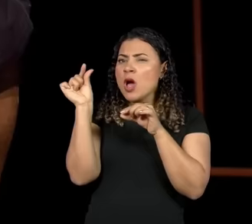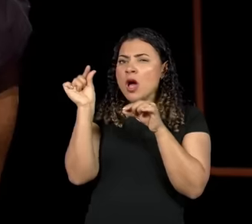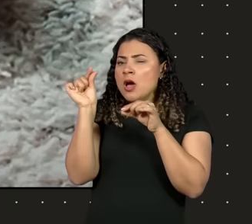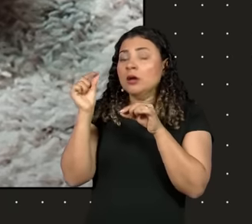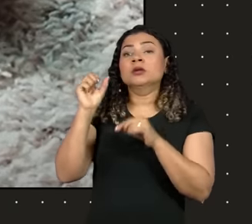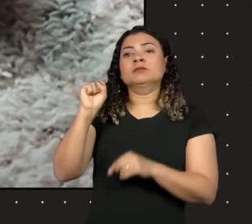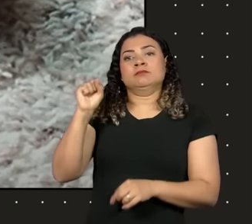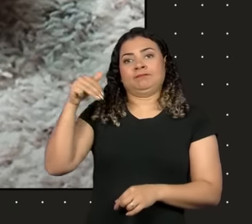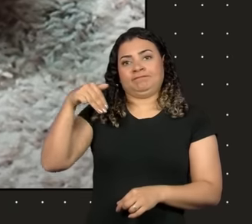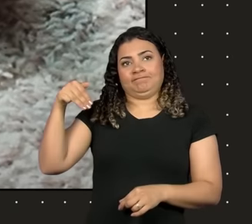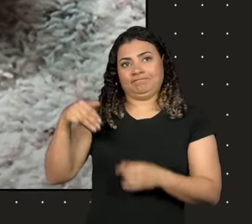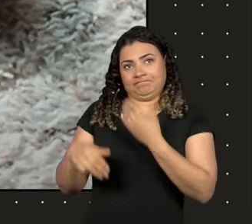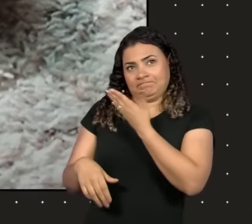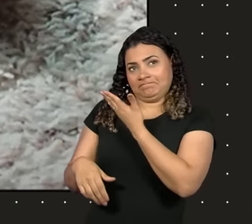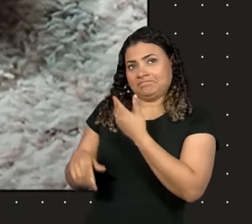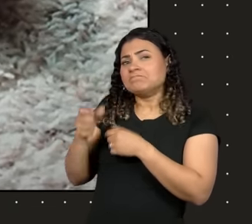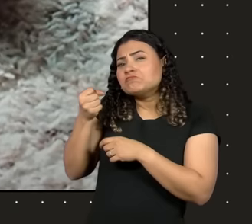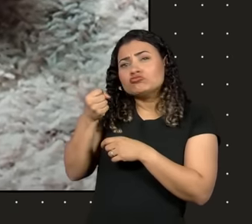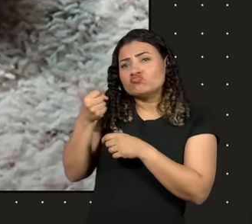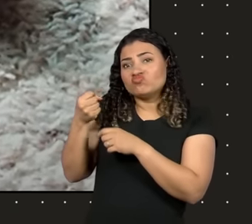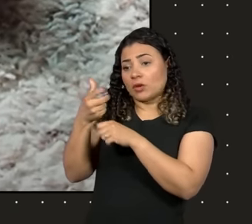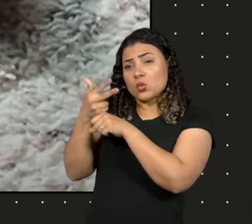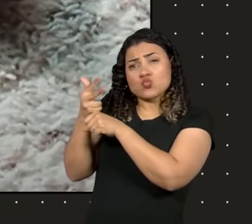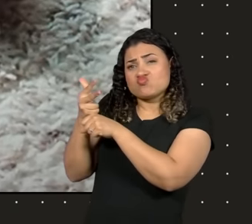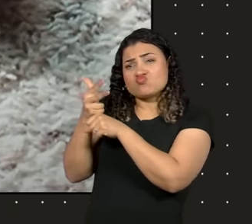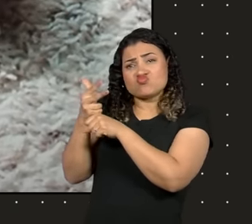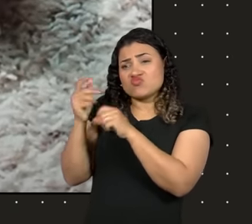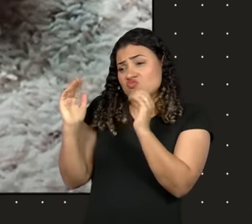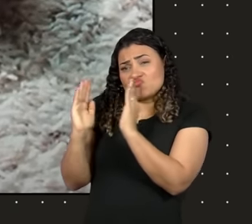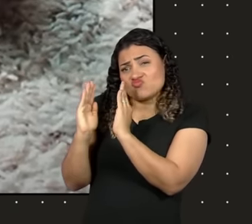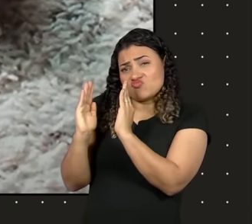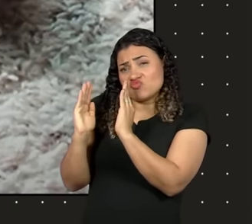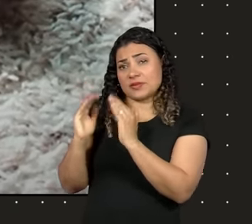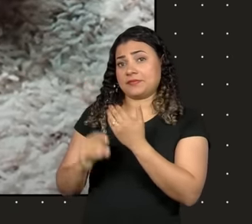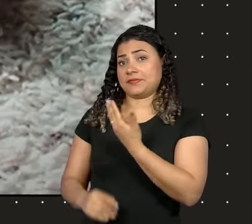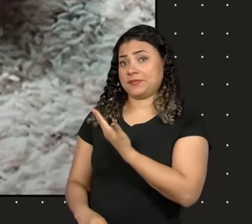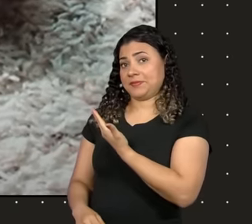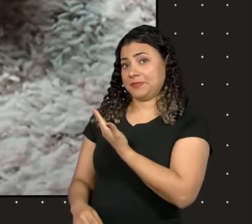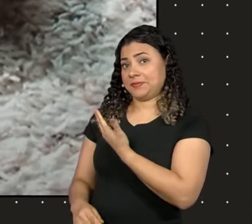8 milímetros, realmente. Uhum. Então, fazia algumas experiências desse tipo,